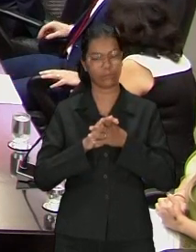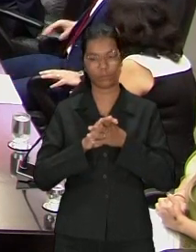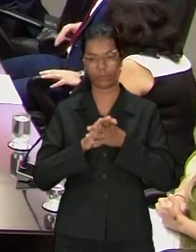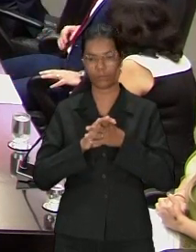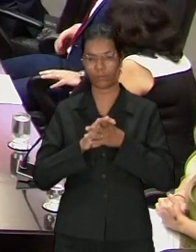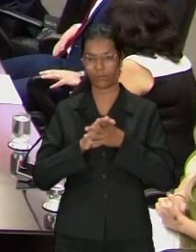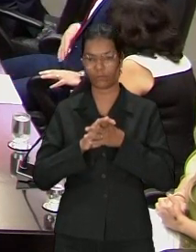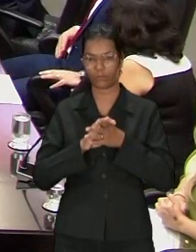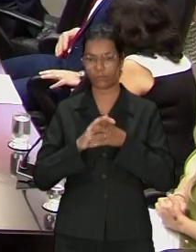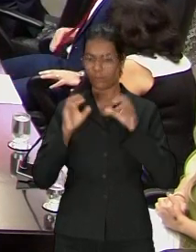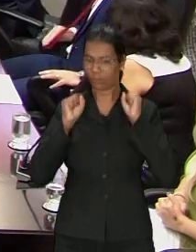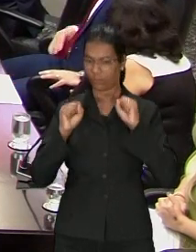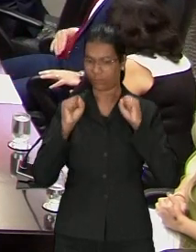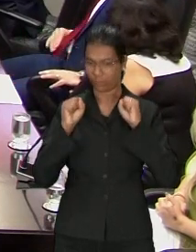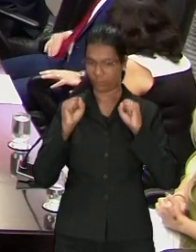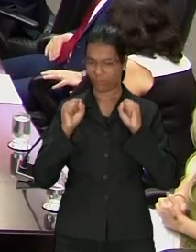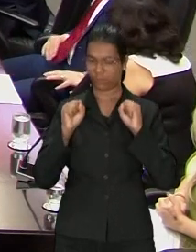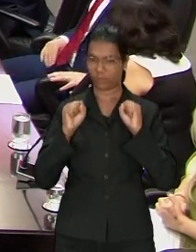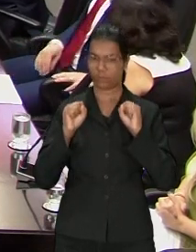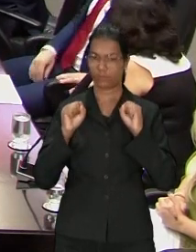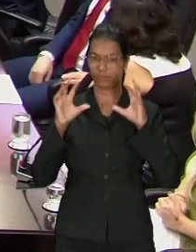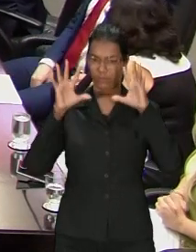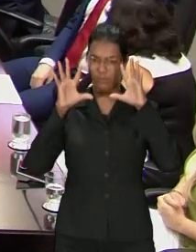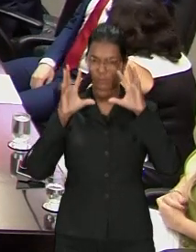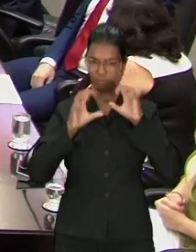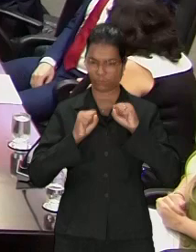manda lá, Mário. Pode desligar.